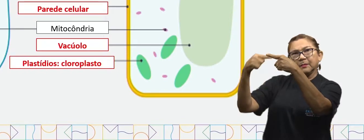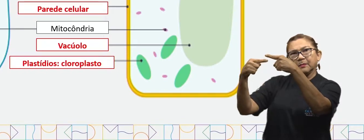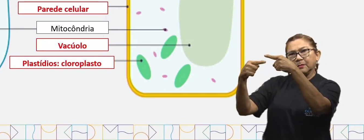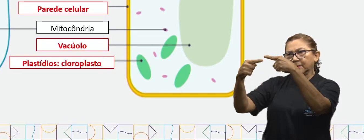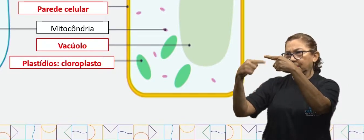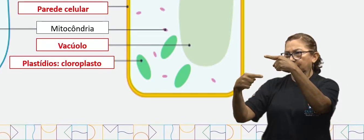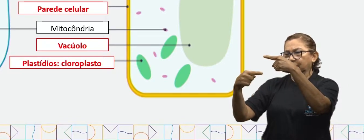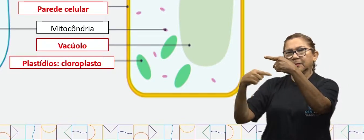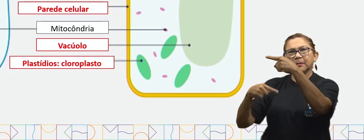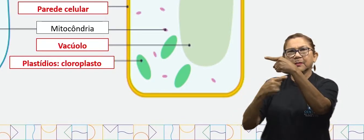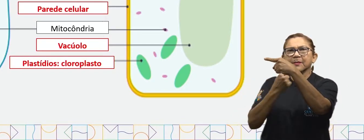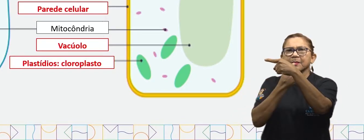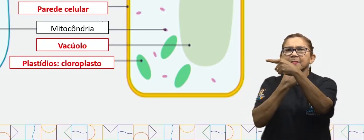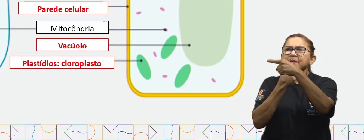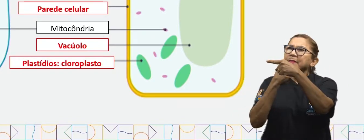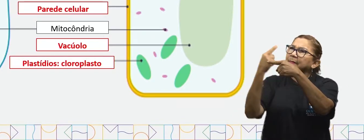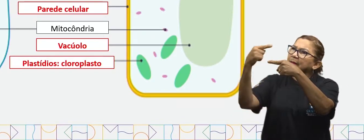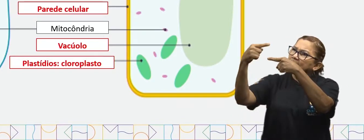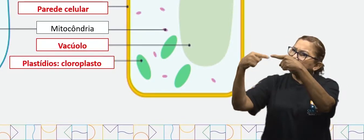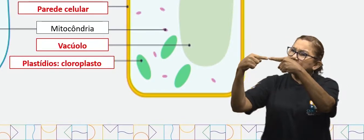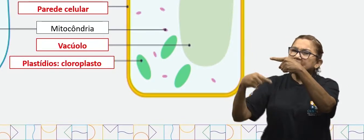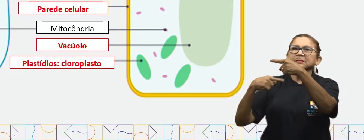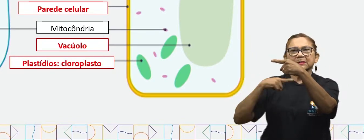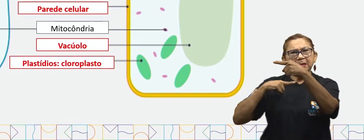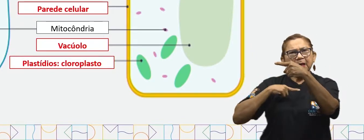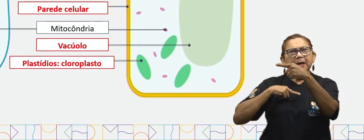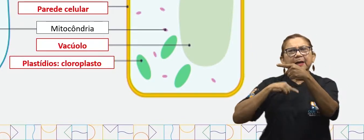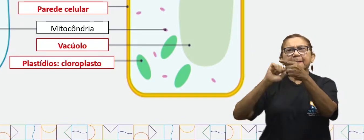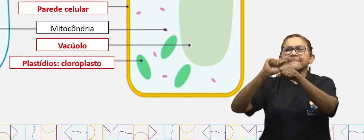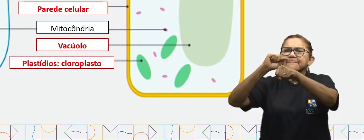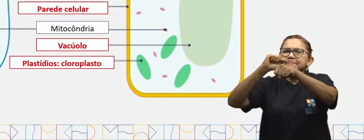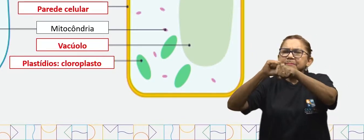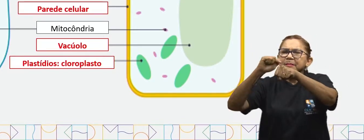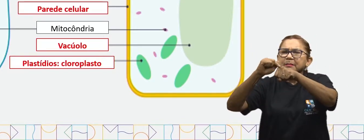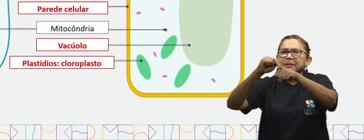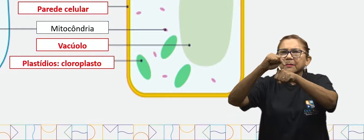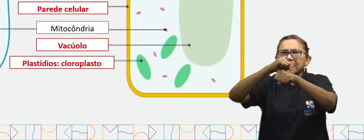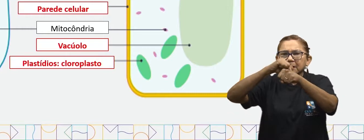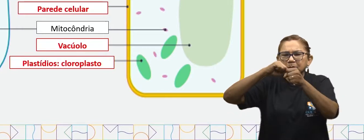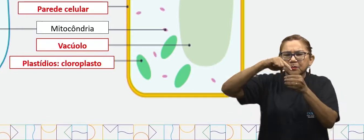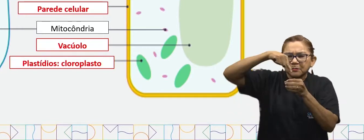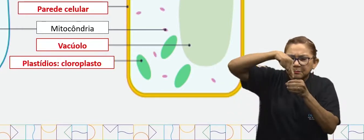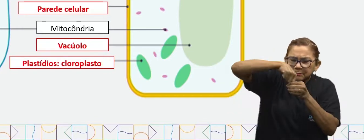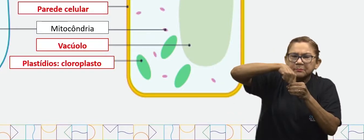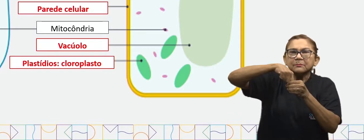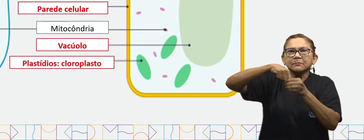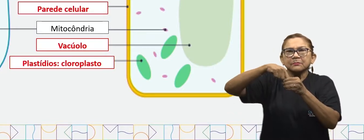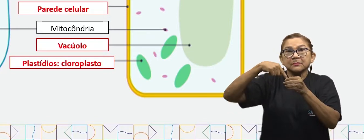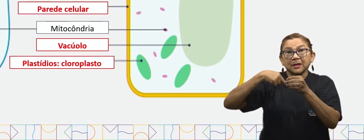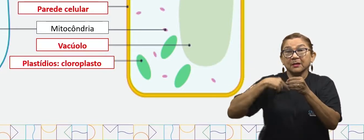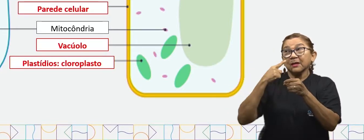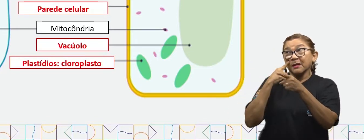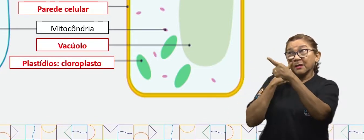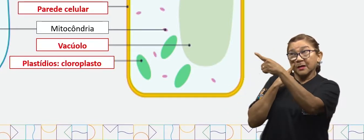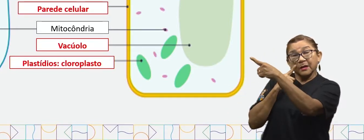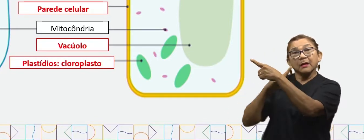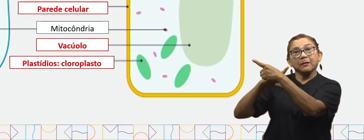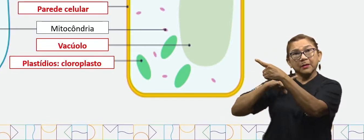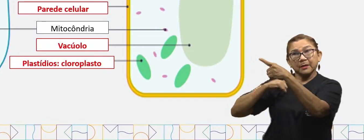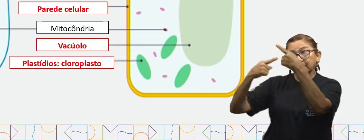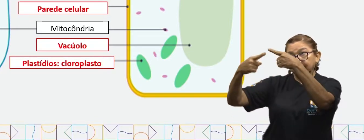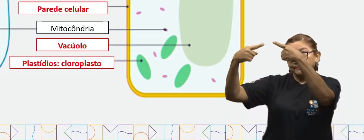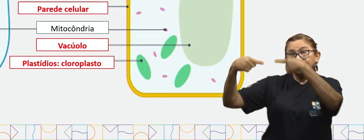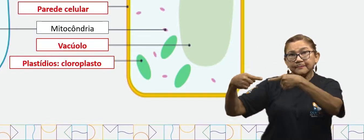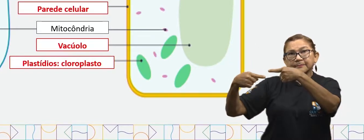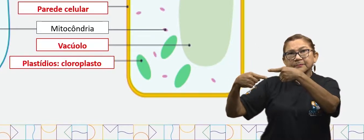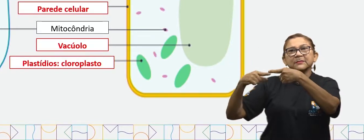ou não conter pigmentos em seu interior. O mais famoso é o cloroplasto, que contém